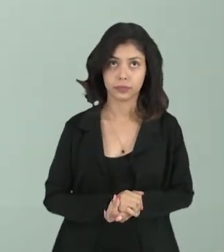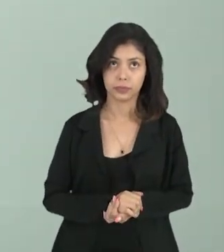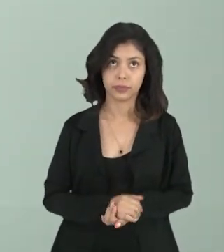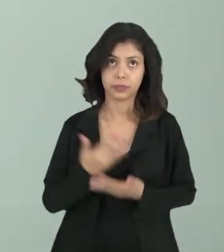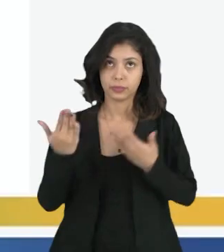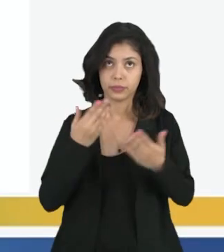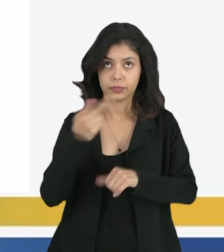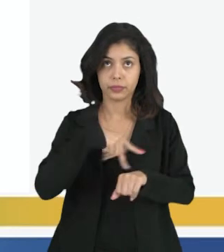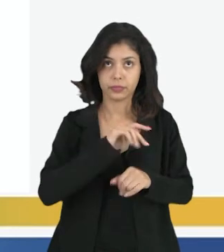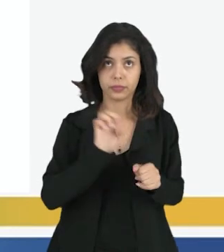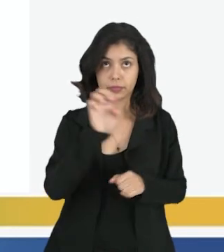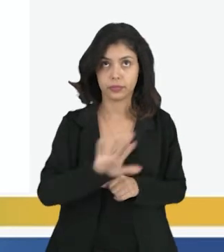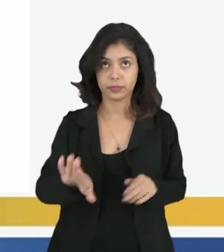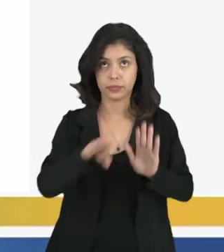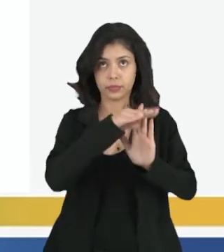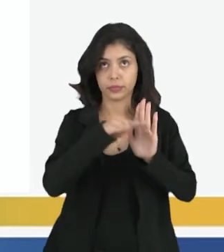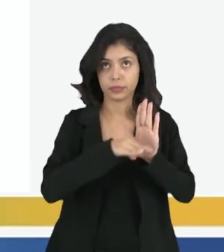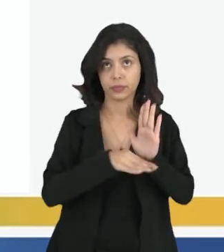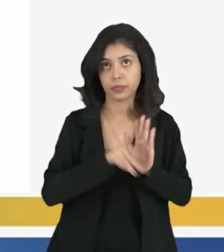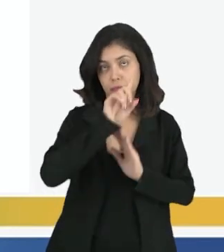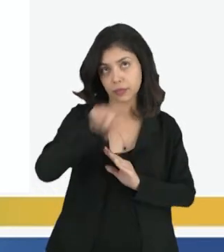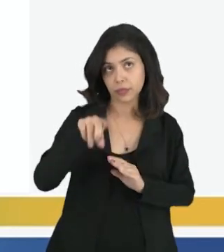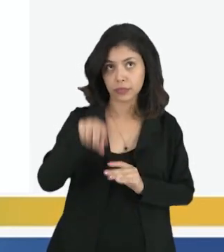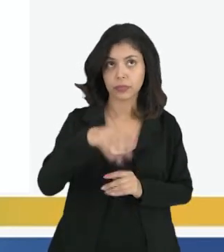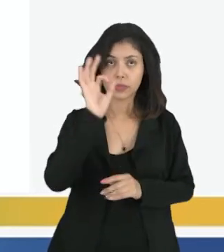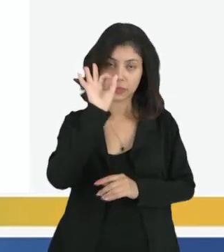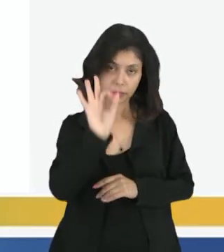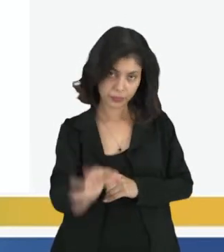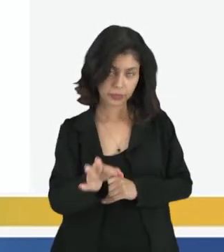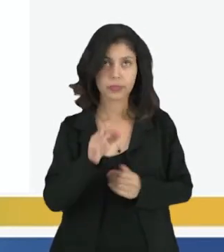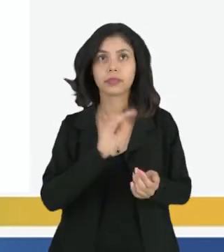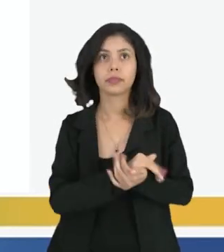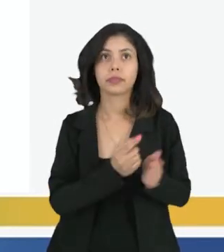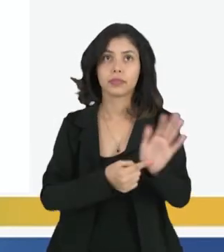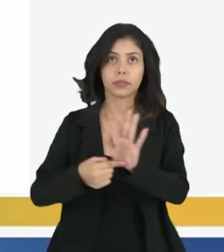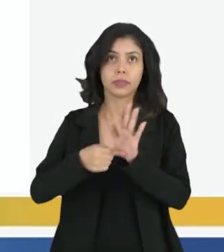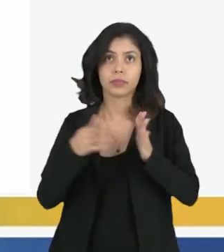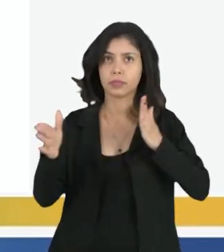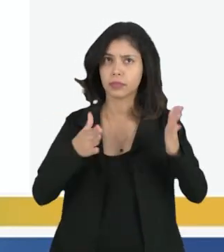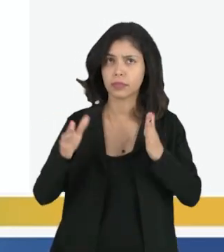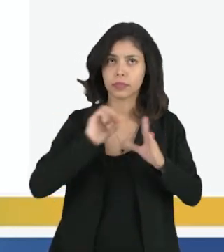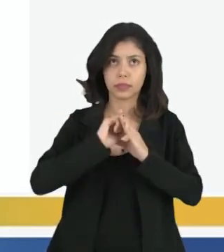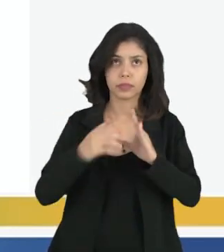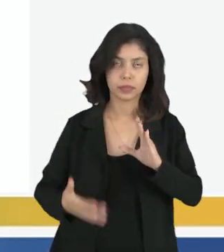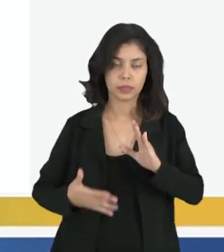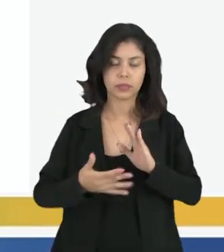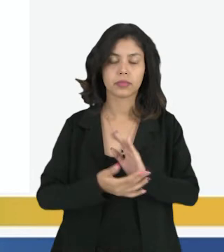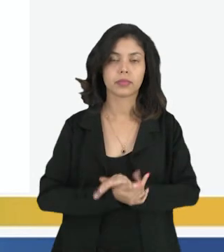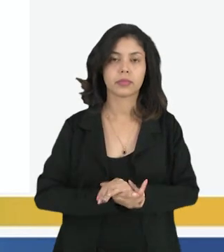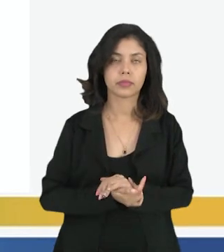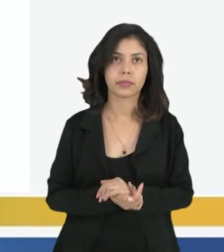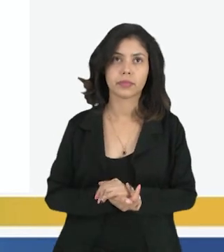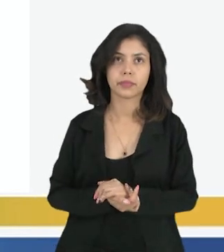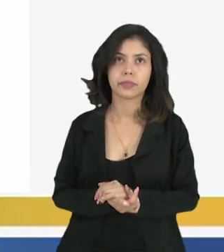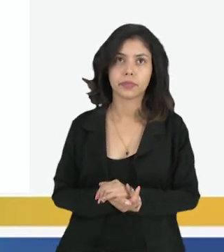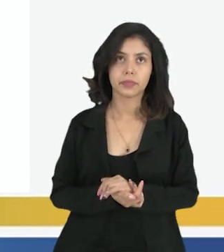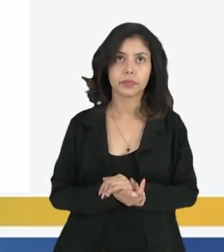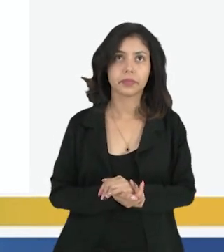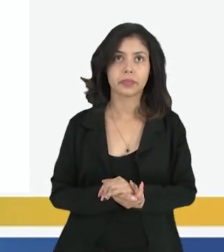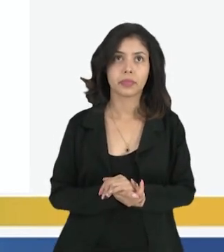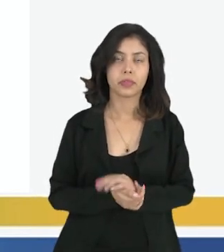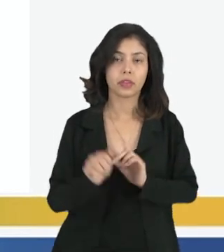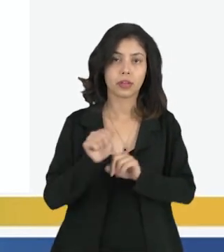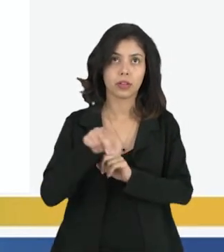só, entre os países europeus listados abaixo, assinale a alternativa que apresenta a associação correta de suas